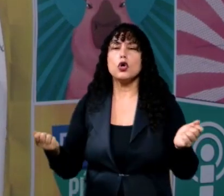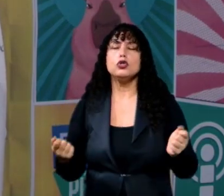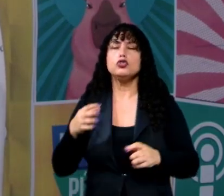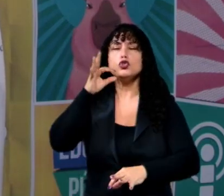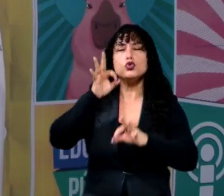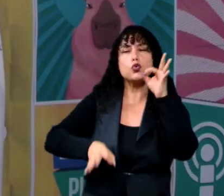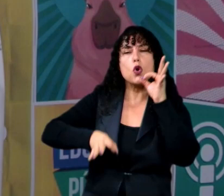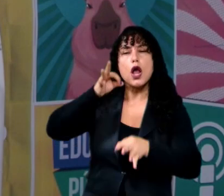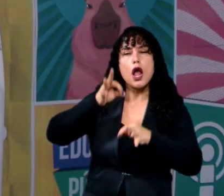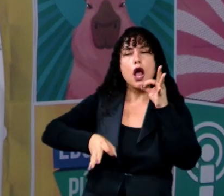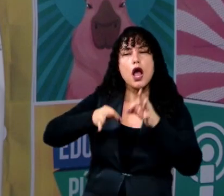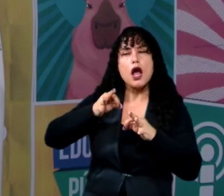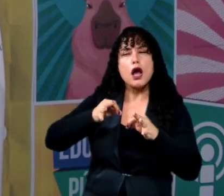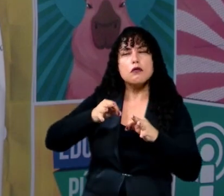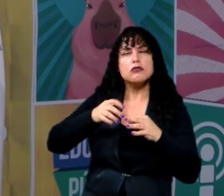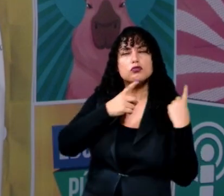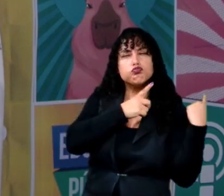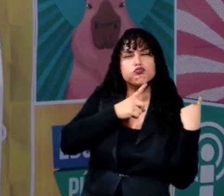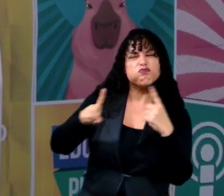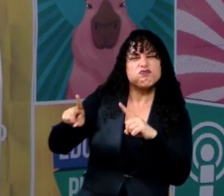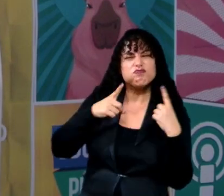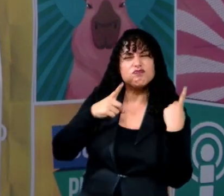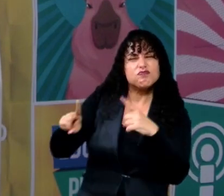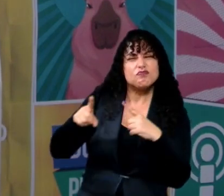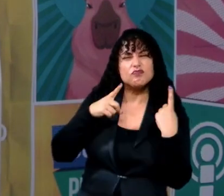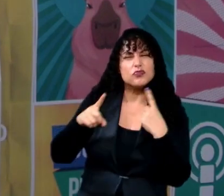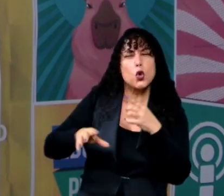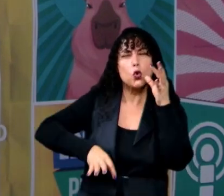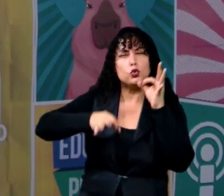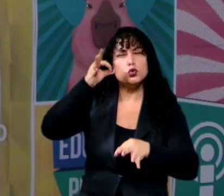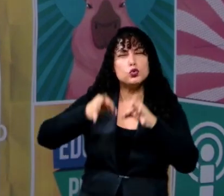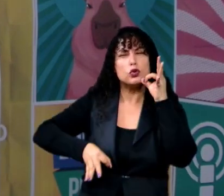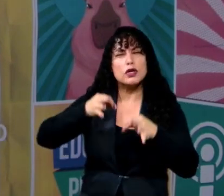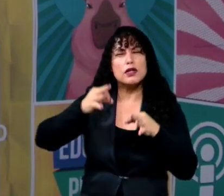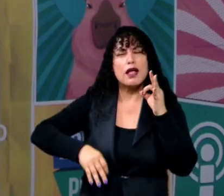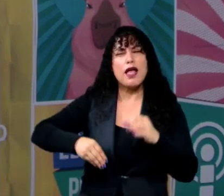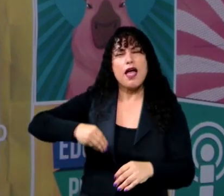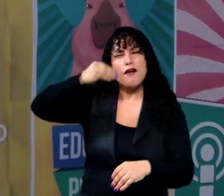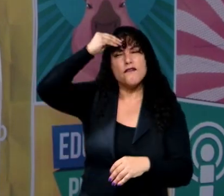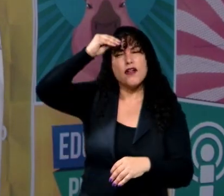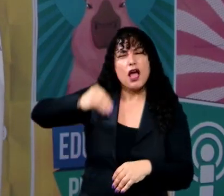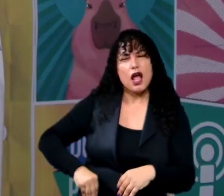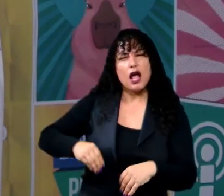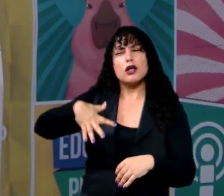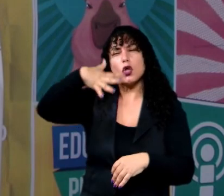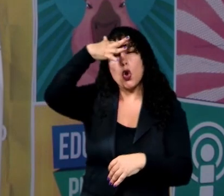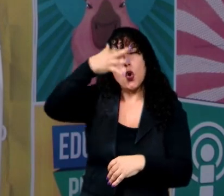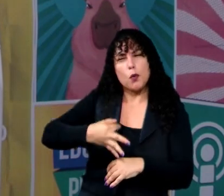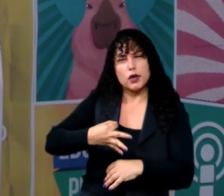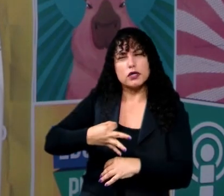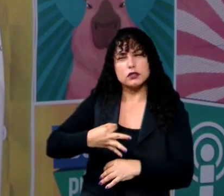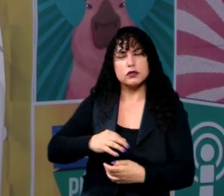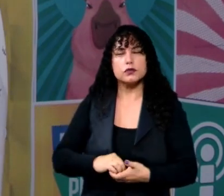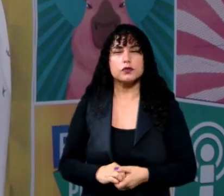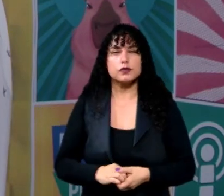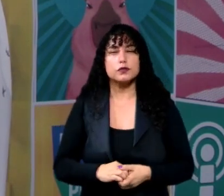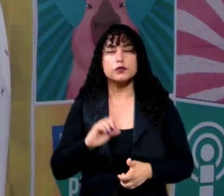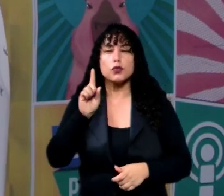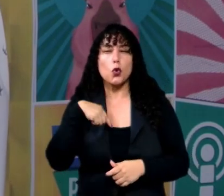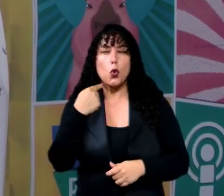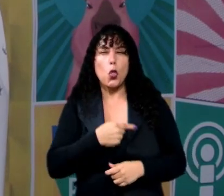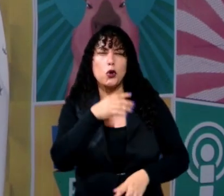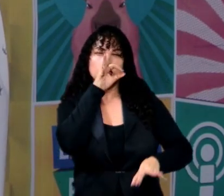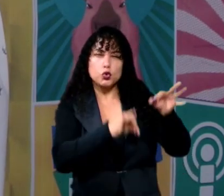julga. Critica. Critica. O julgamento é o fracasso da compreensão. Sabe? Quando a